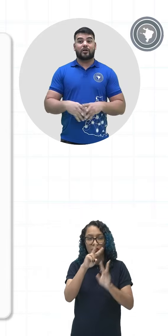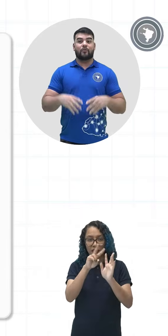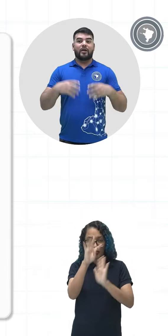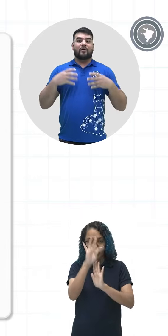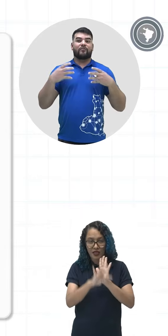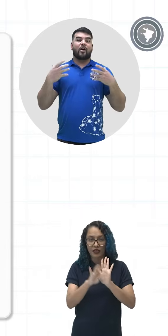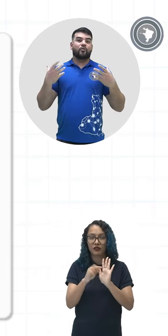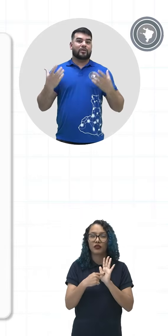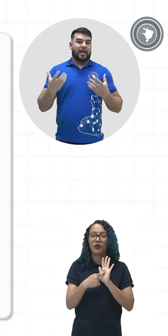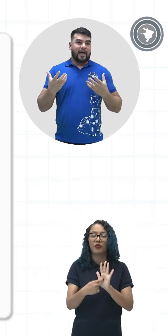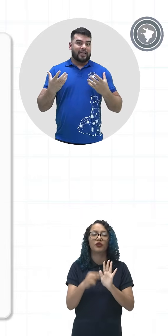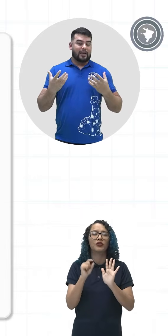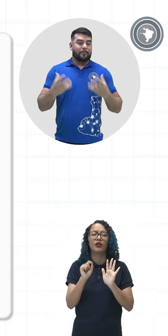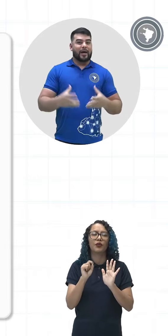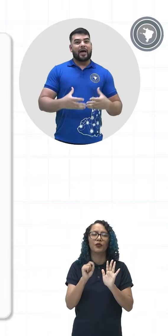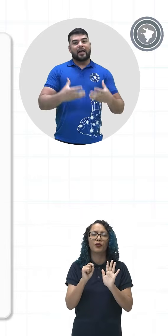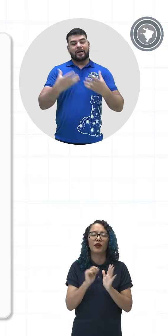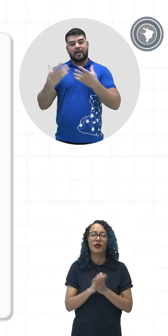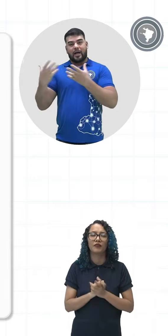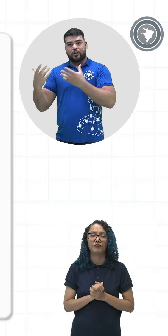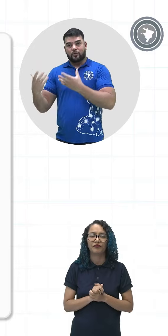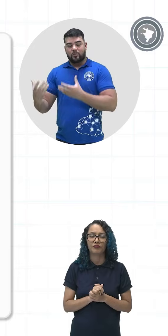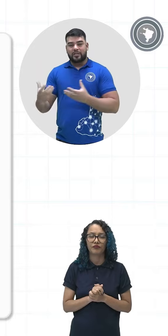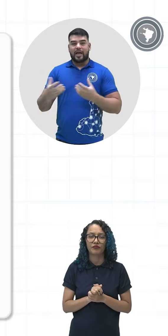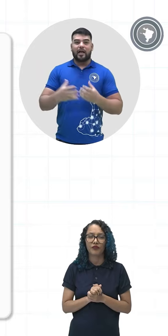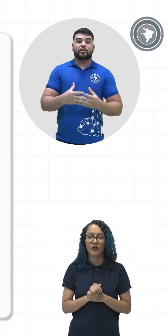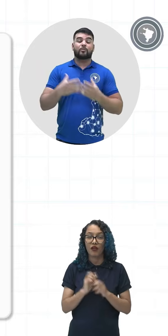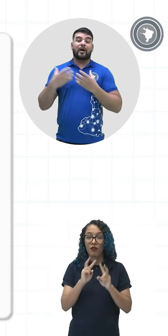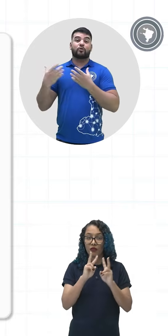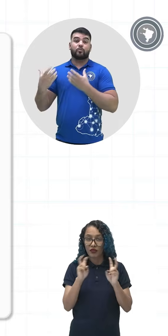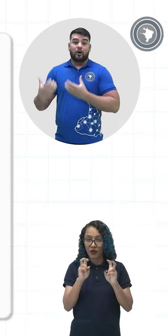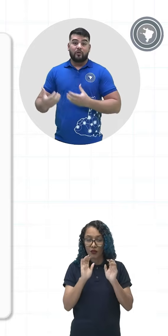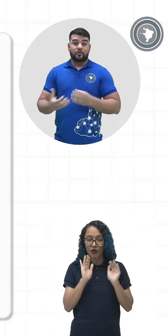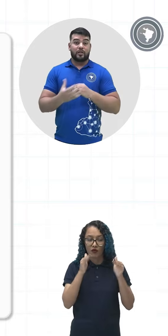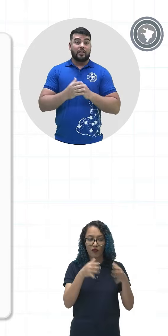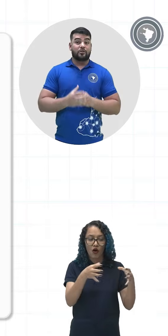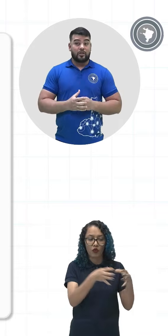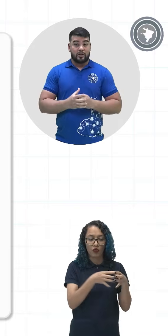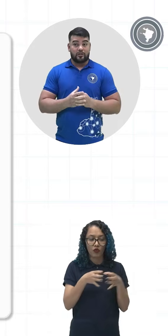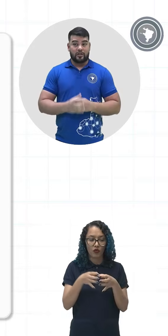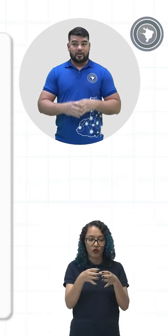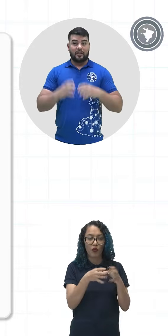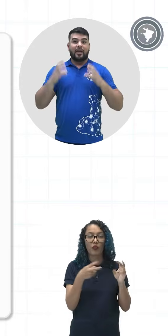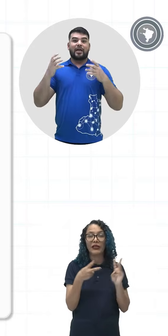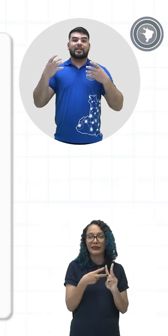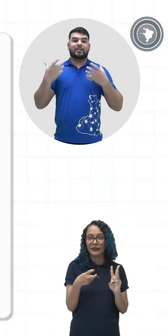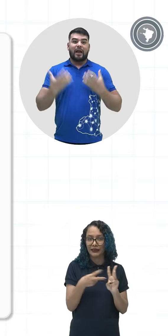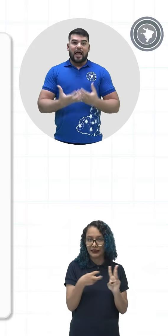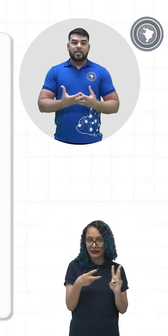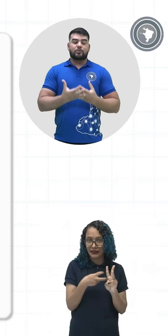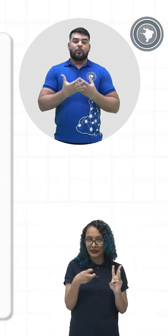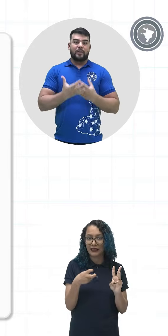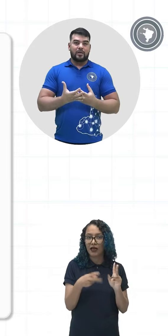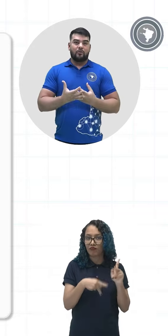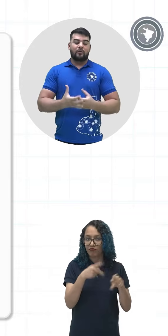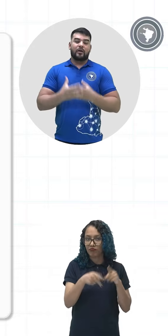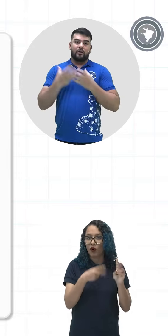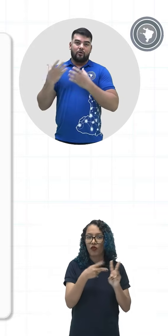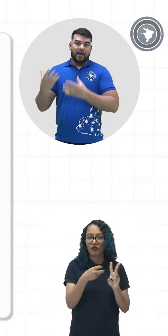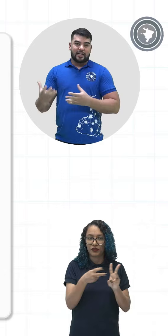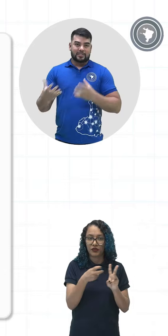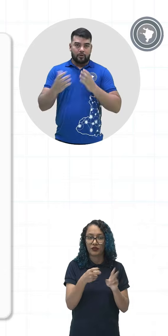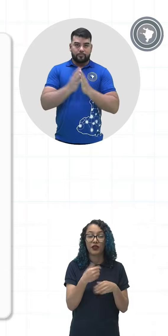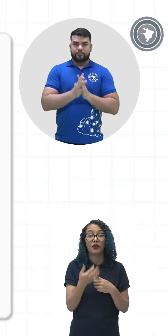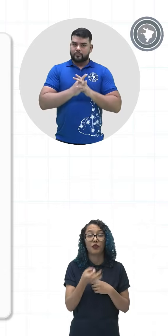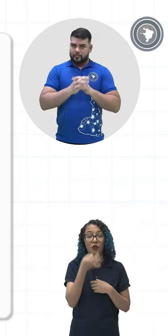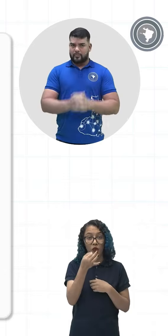uma questão voltada para as comunidades, para os povos indígenas, e traz uma opinião